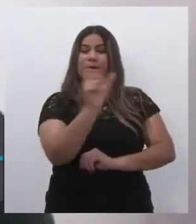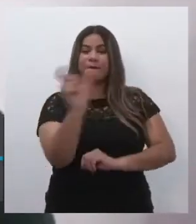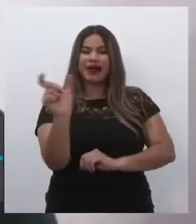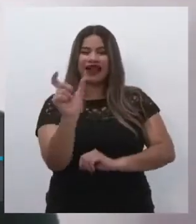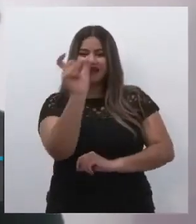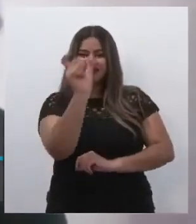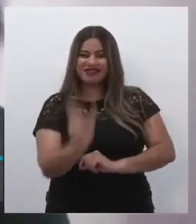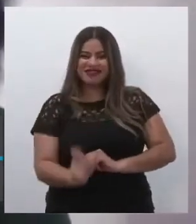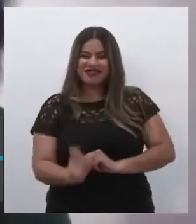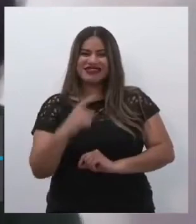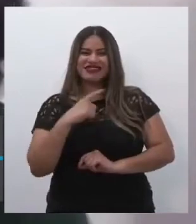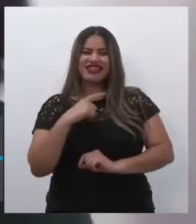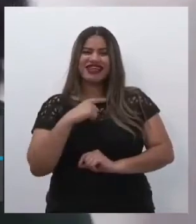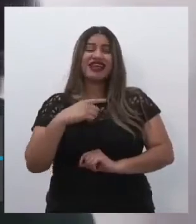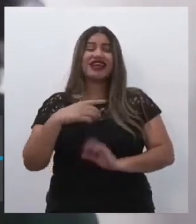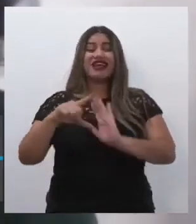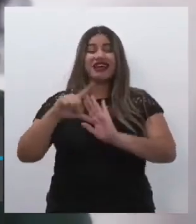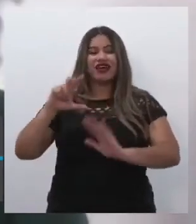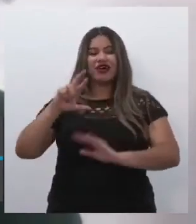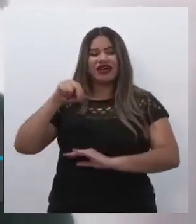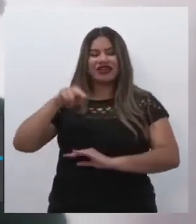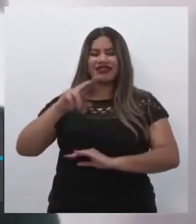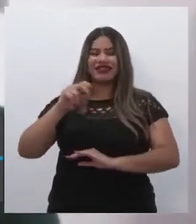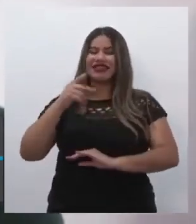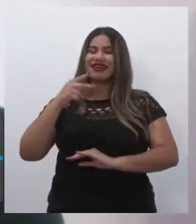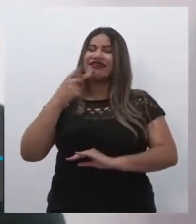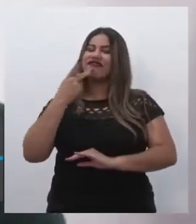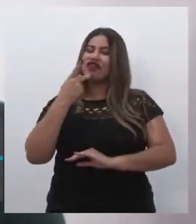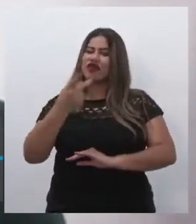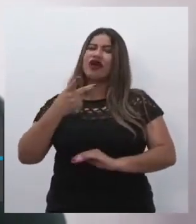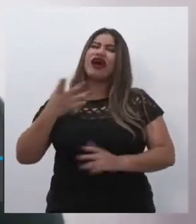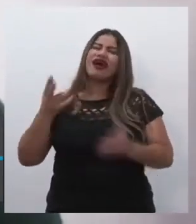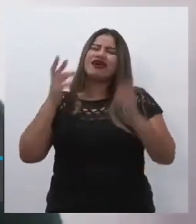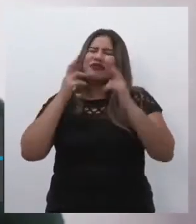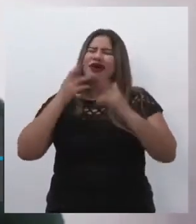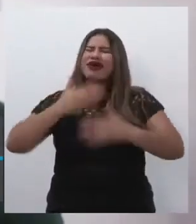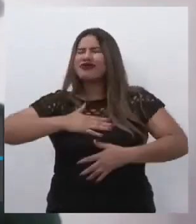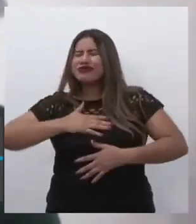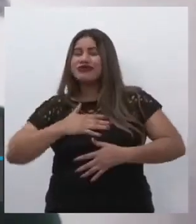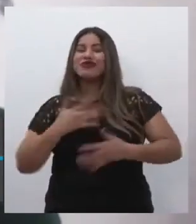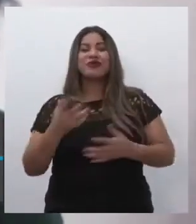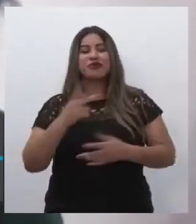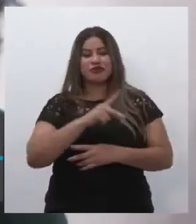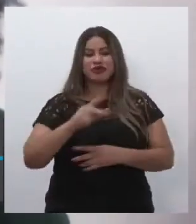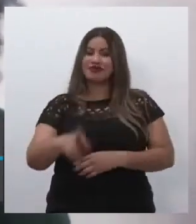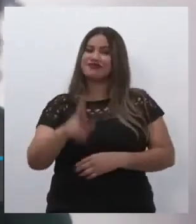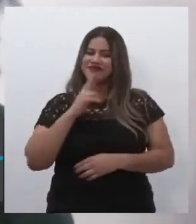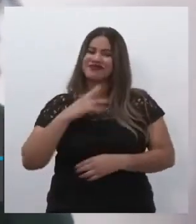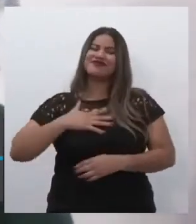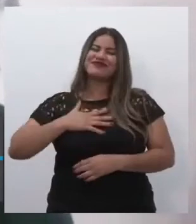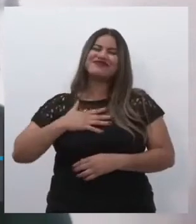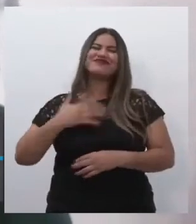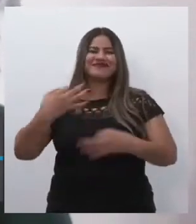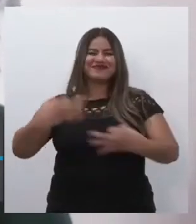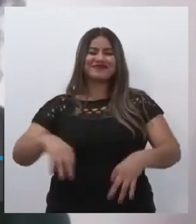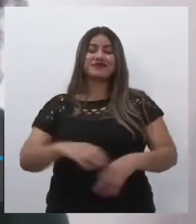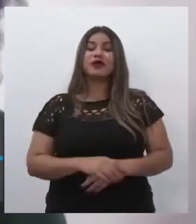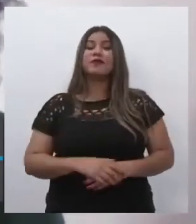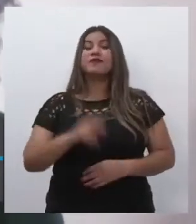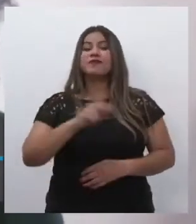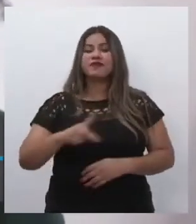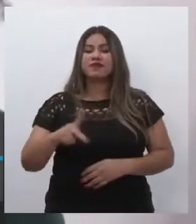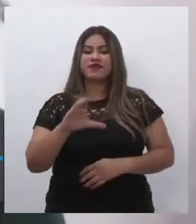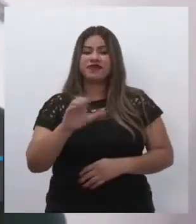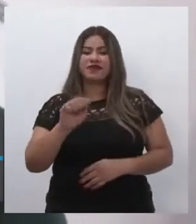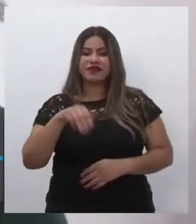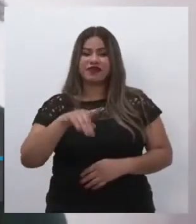Lá no comecinho, o Renan falou, espero que vocês tenham gostado. E a professora Ivanide disse que gostou, muito obrigada, professora. E a professora Camila fala